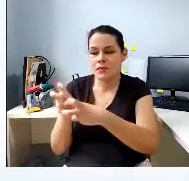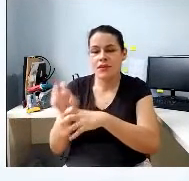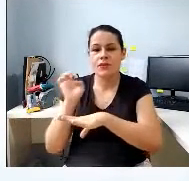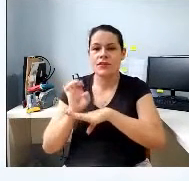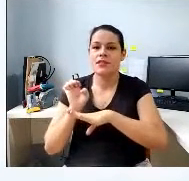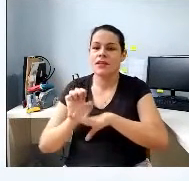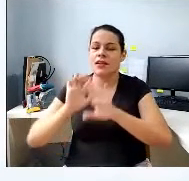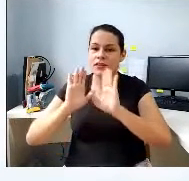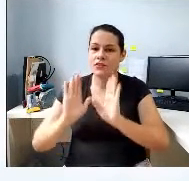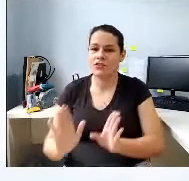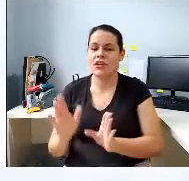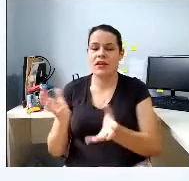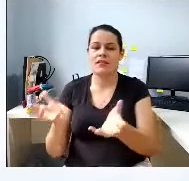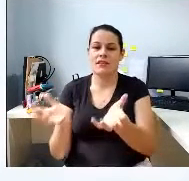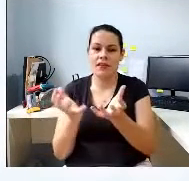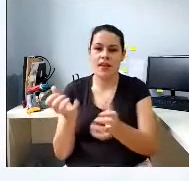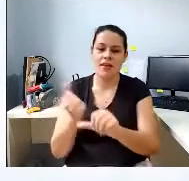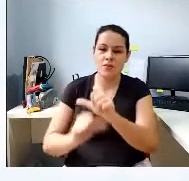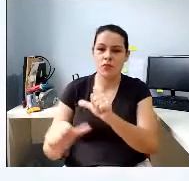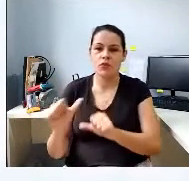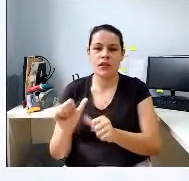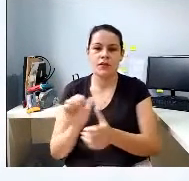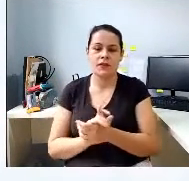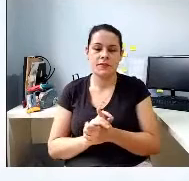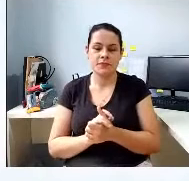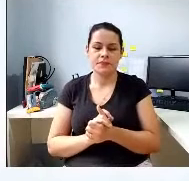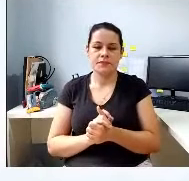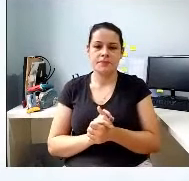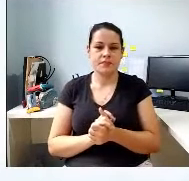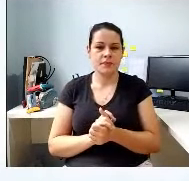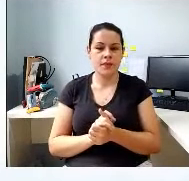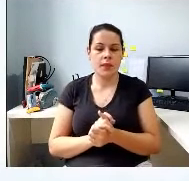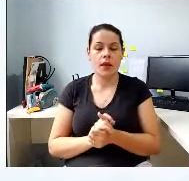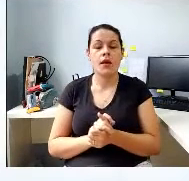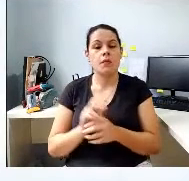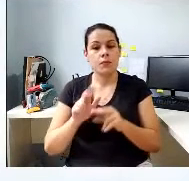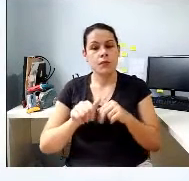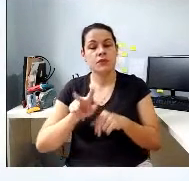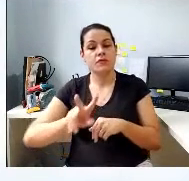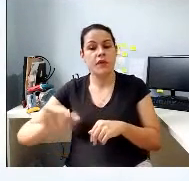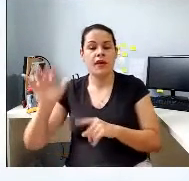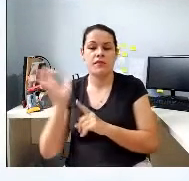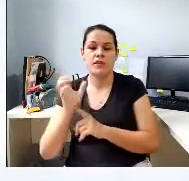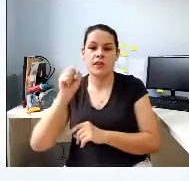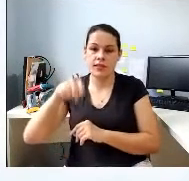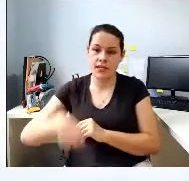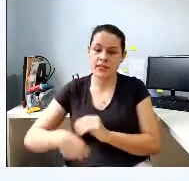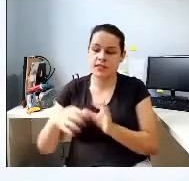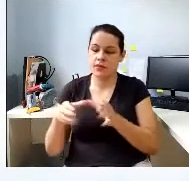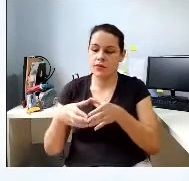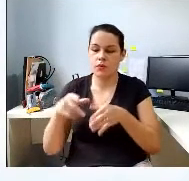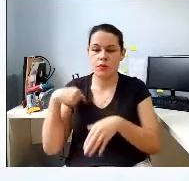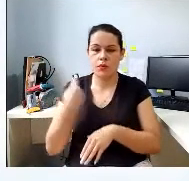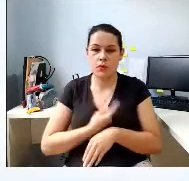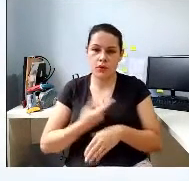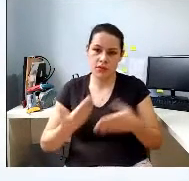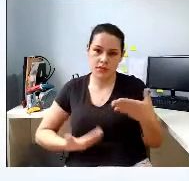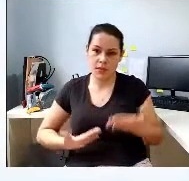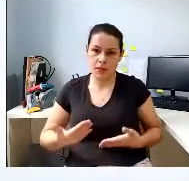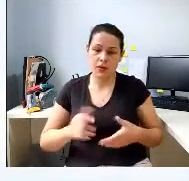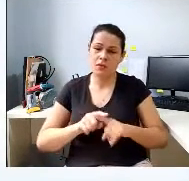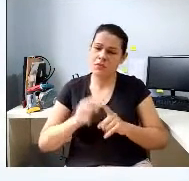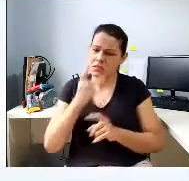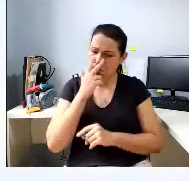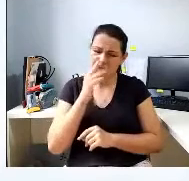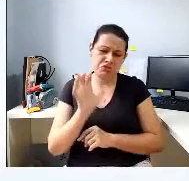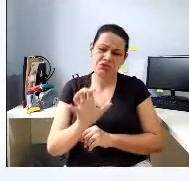gente predomina, né? Que a gente disputa, vamos dizer assim. Isso vai atingir diretamente o conjunto dos trabalhadores. Em grande medida, eu acho que é